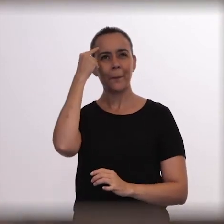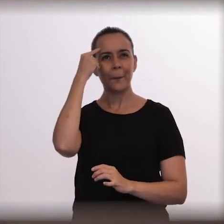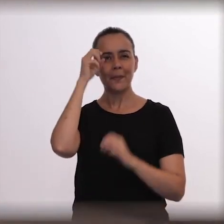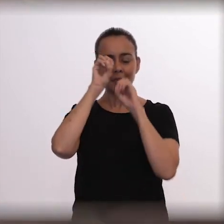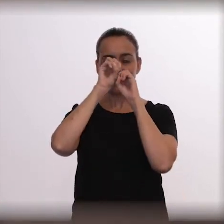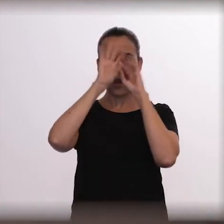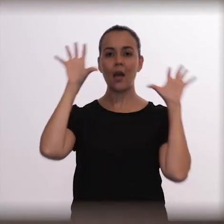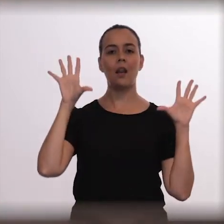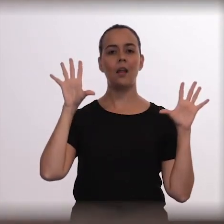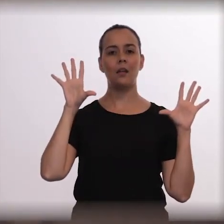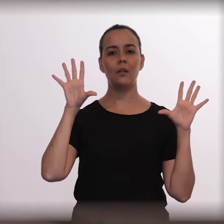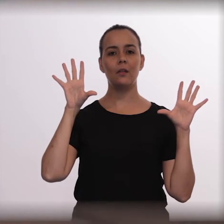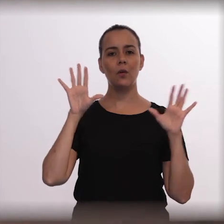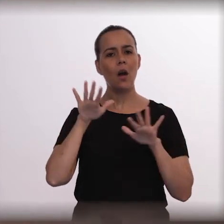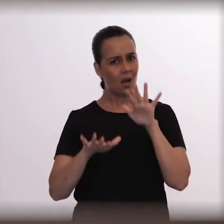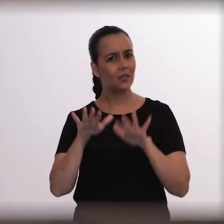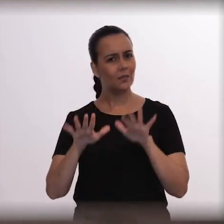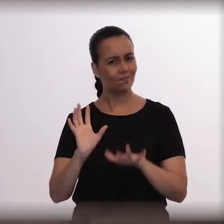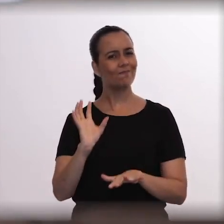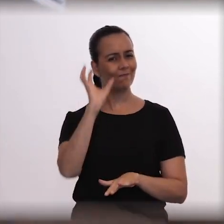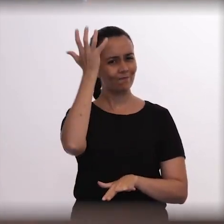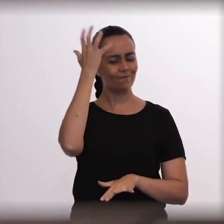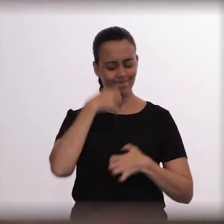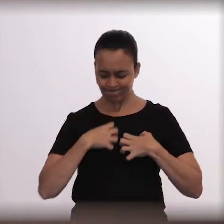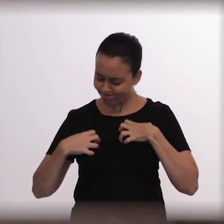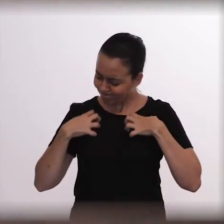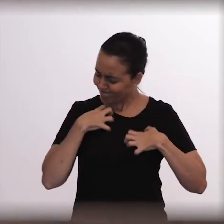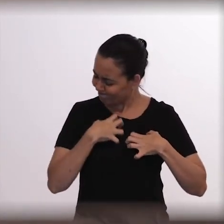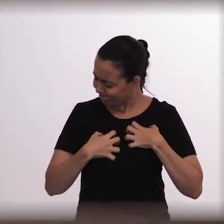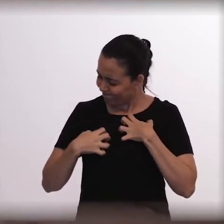mas ainda existem momentos de crise, né?